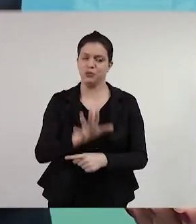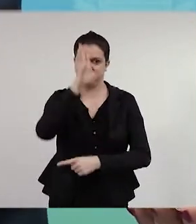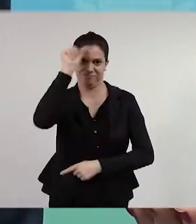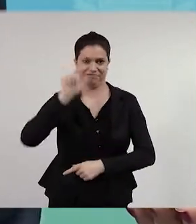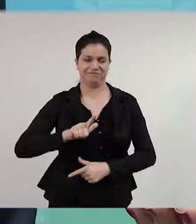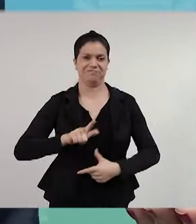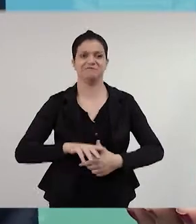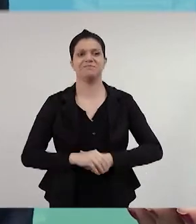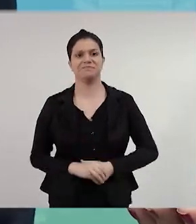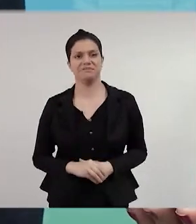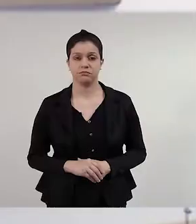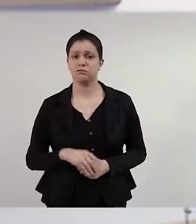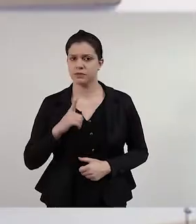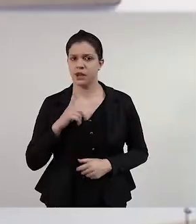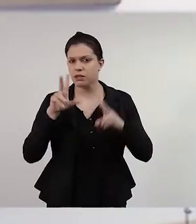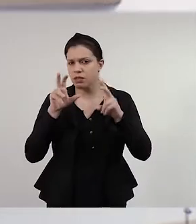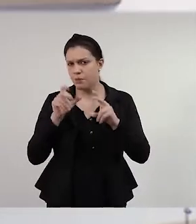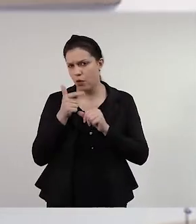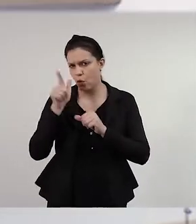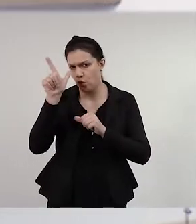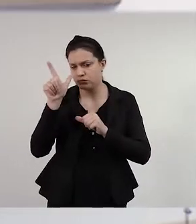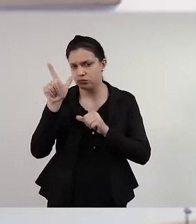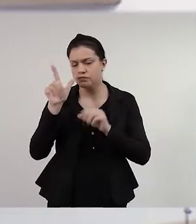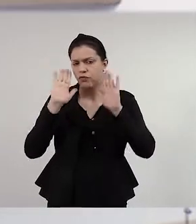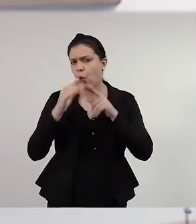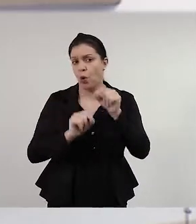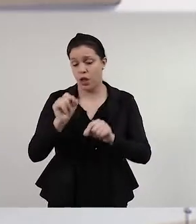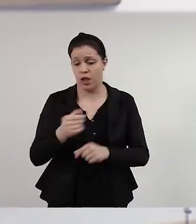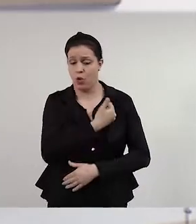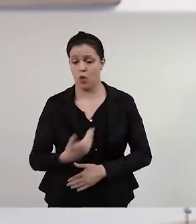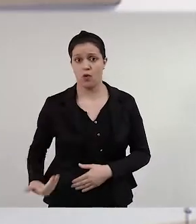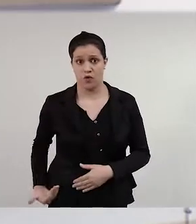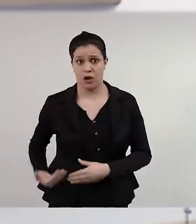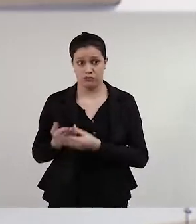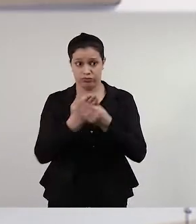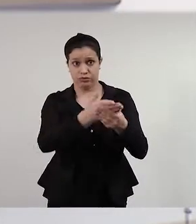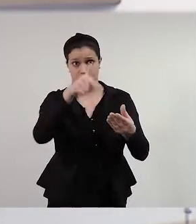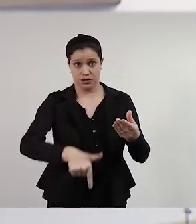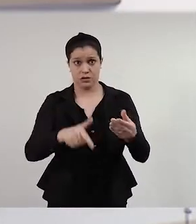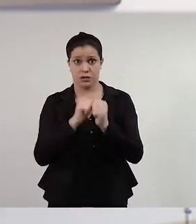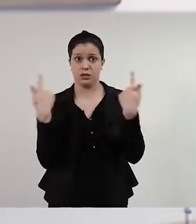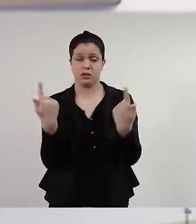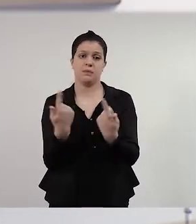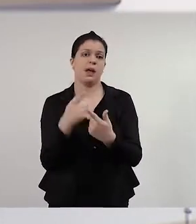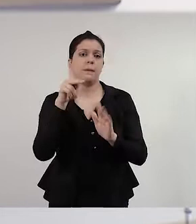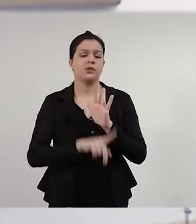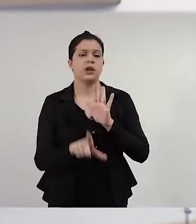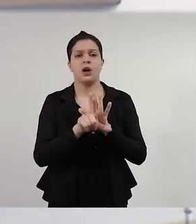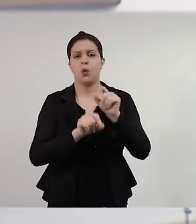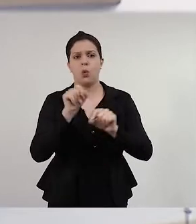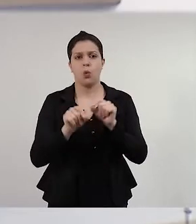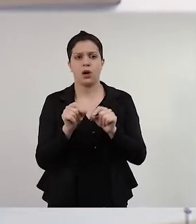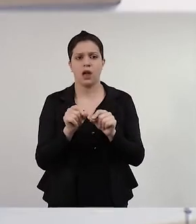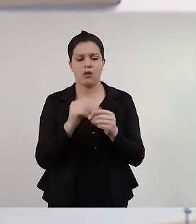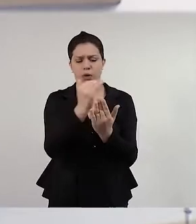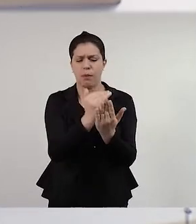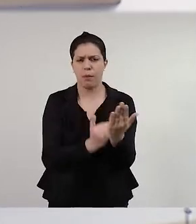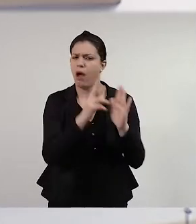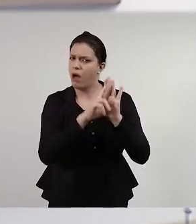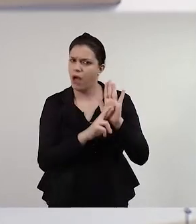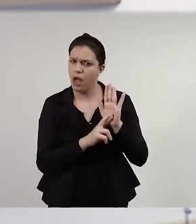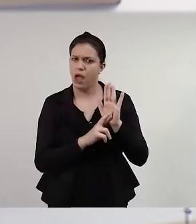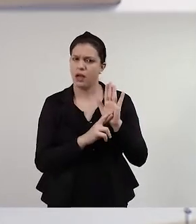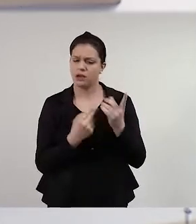ajuda muito o Mato Grosso do Sul. Mudando de assunto, o governo entregou ontem na Assembleia o projeto que define as